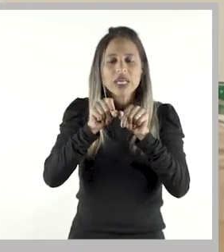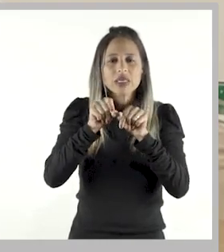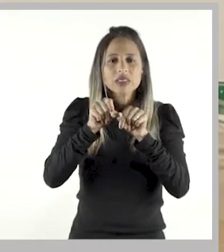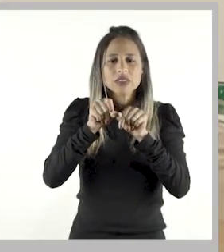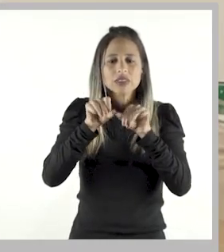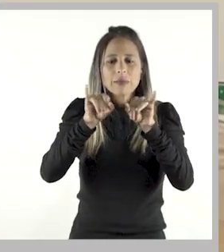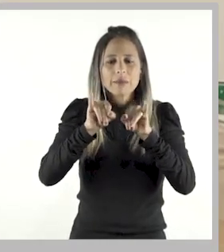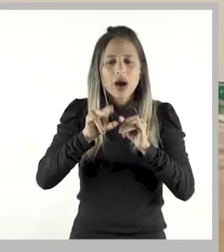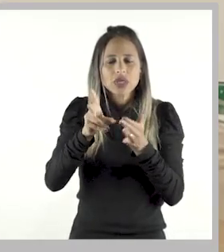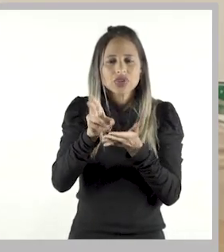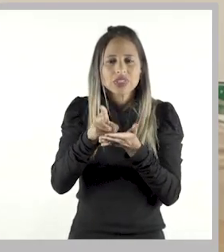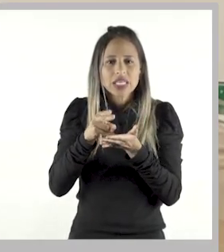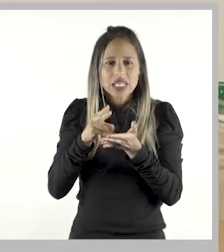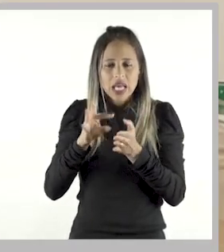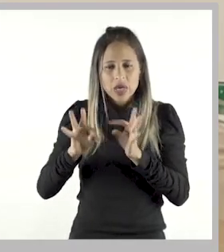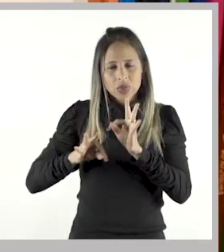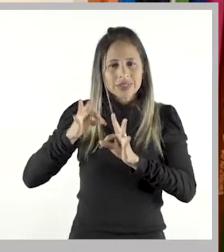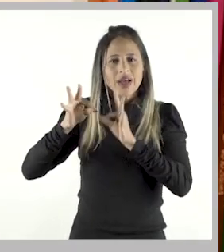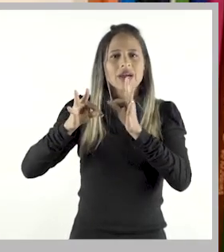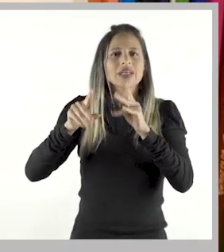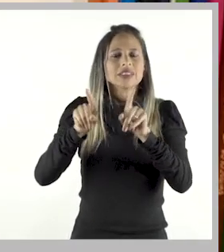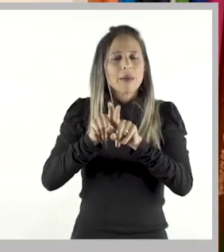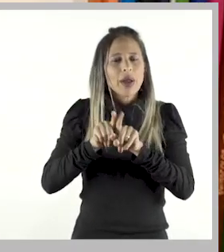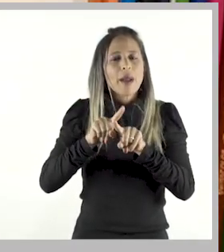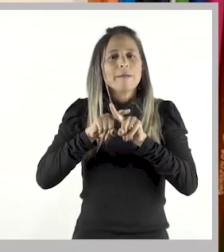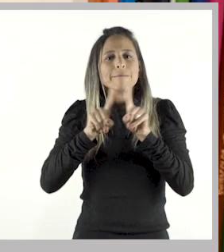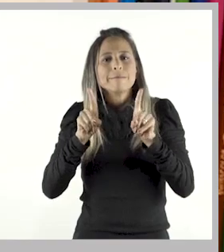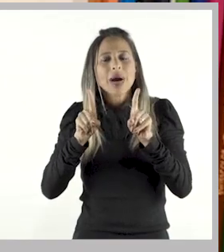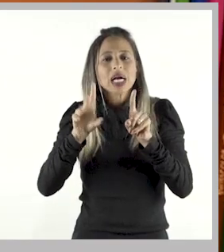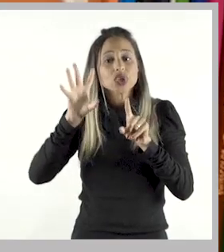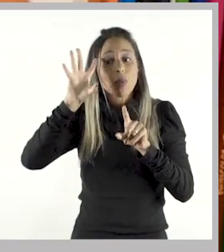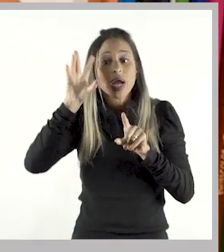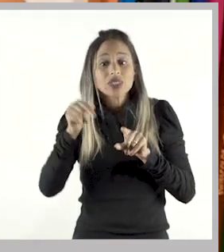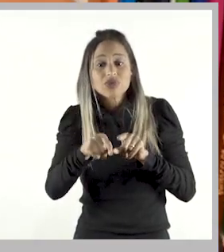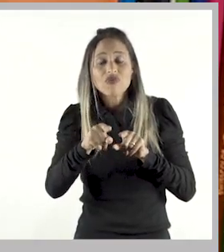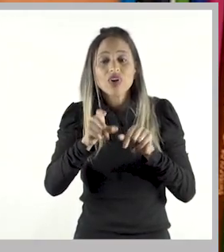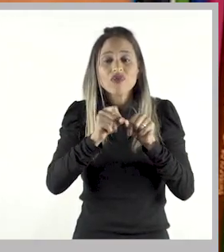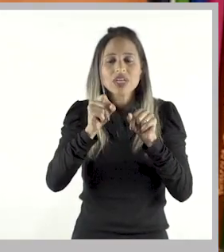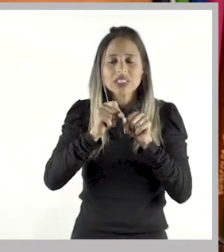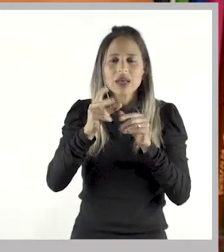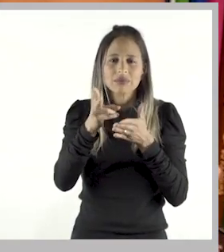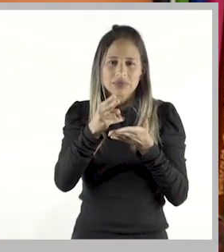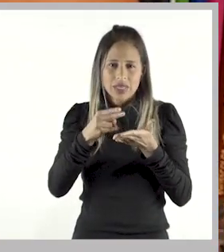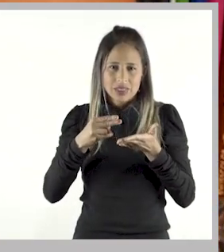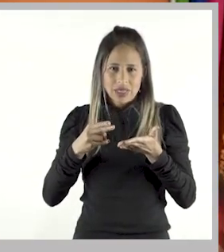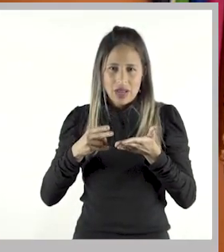técnica, né? Mas como ela pensou algumas soluções para aquele desenho. Deixa eu achar um pincel menor.